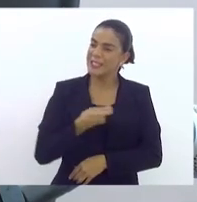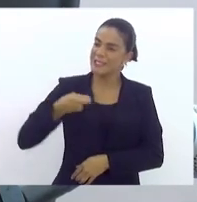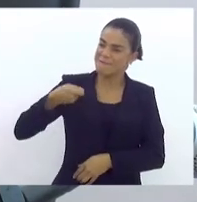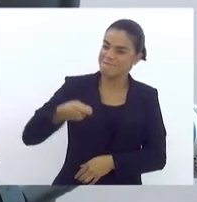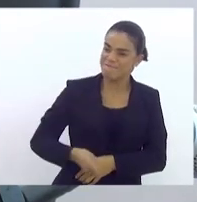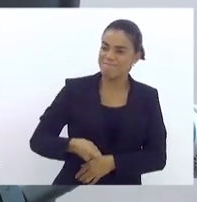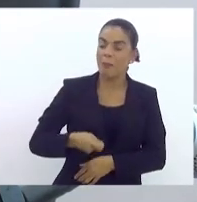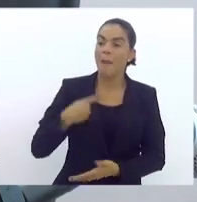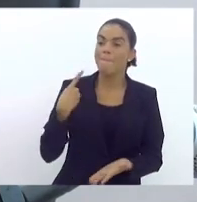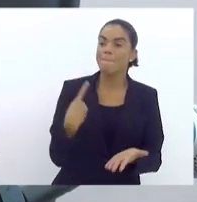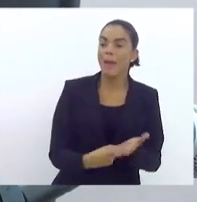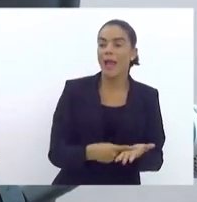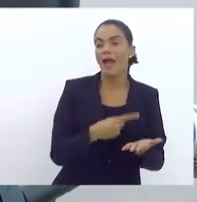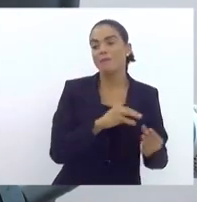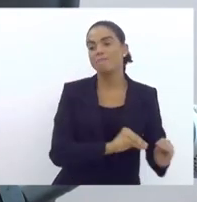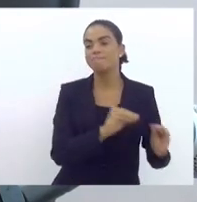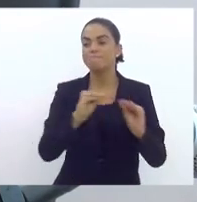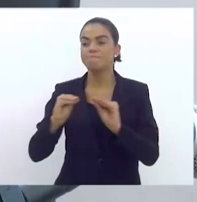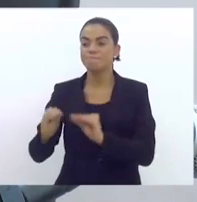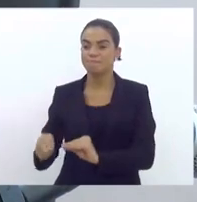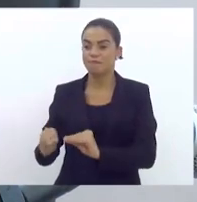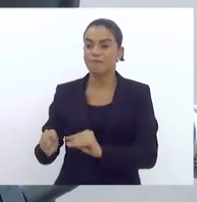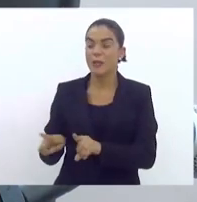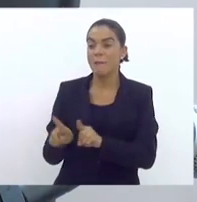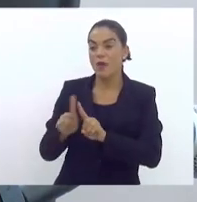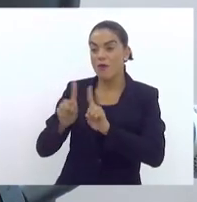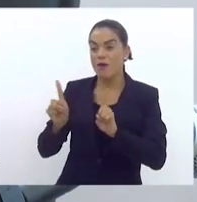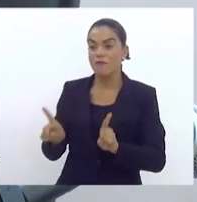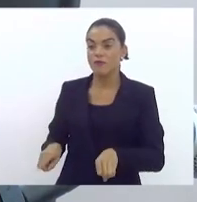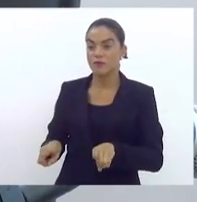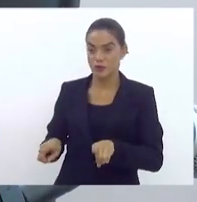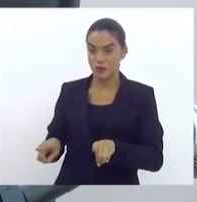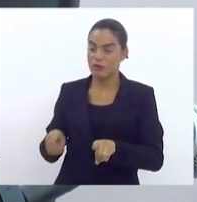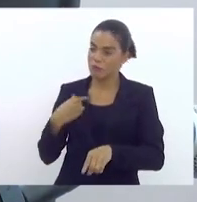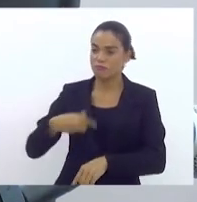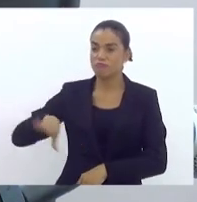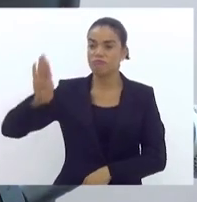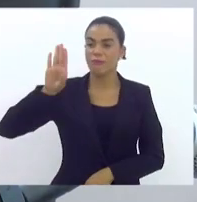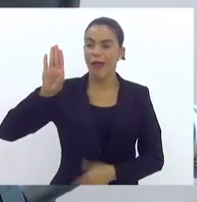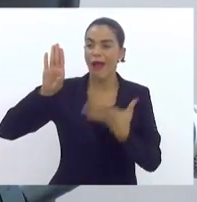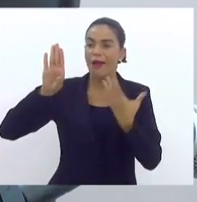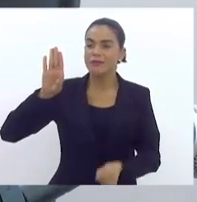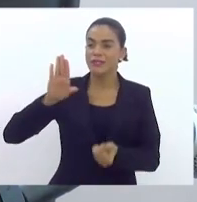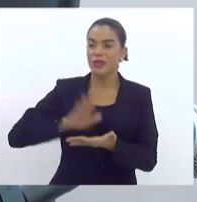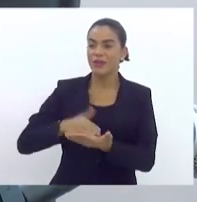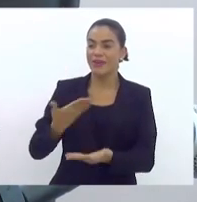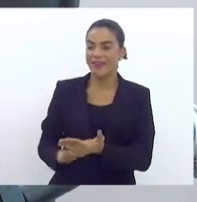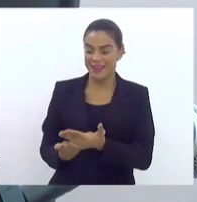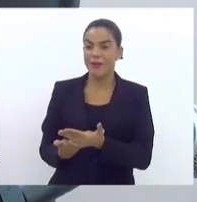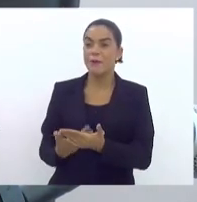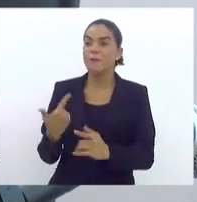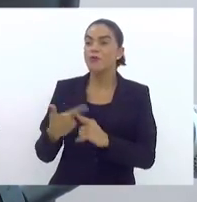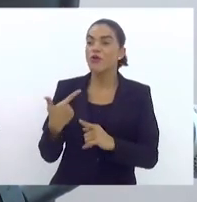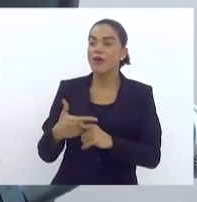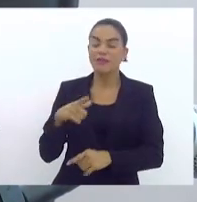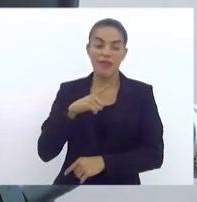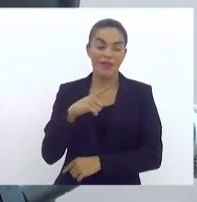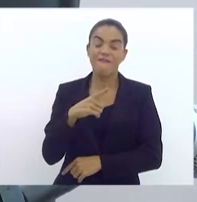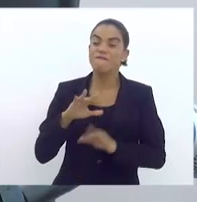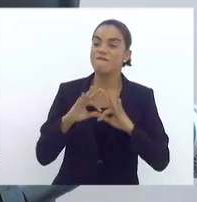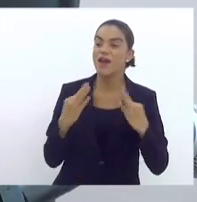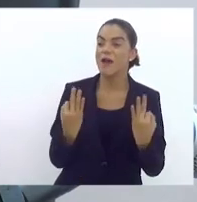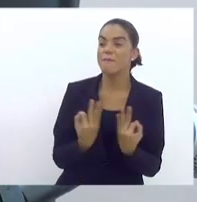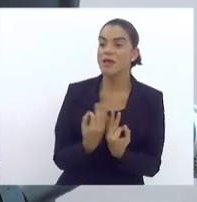de desmarcar né tinha inclusive uma funcionária da casa que se prontificou porque tem parentes que